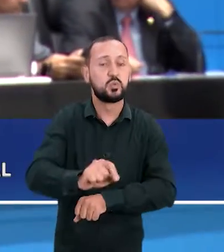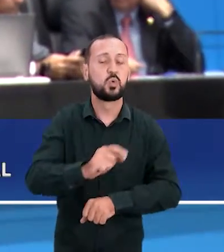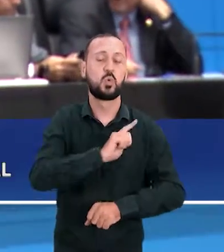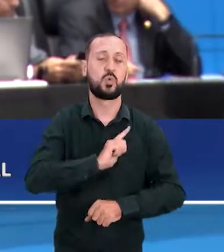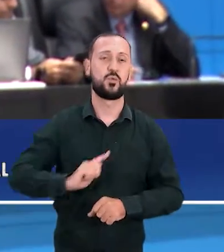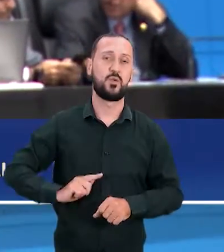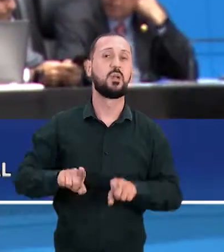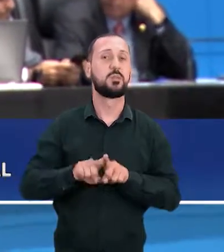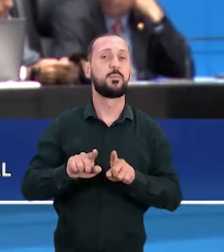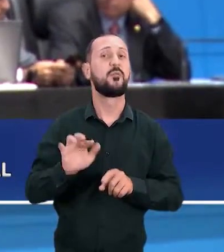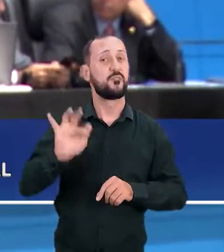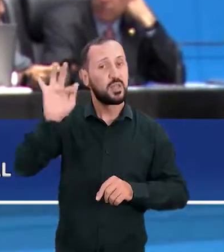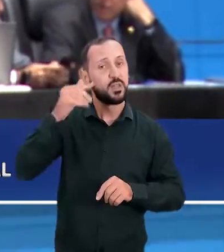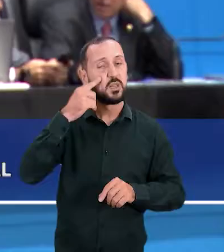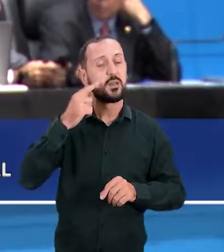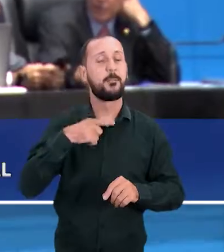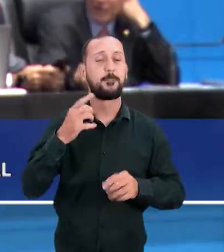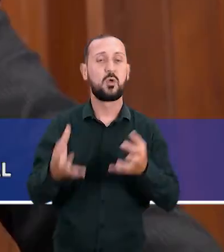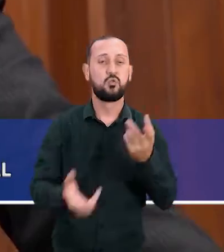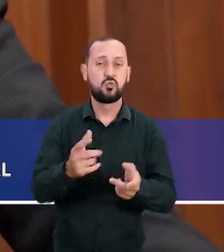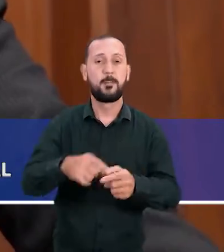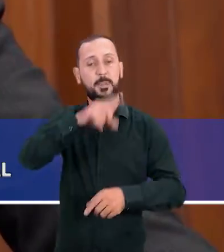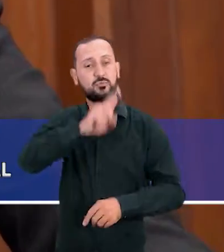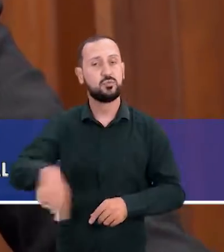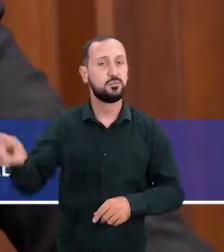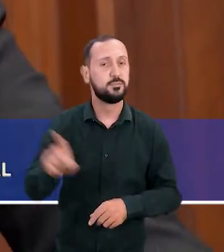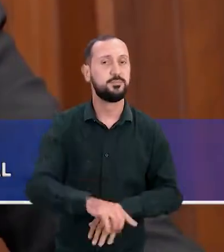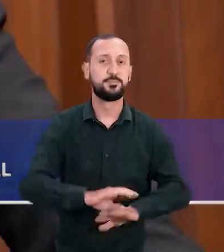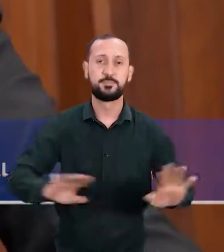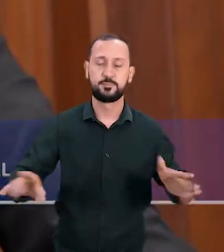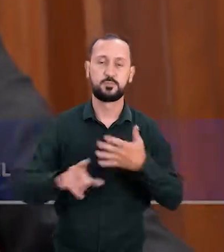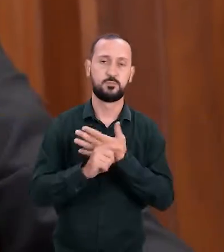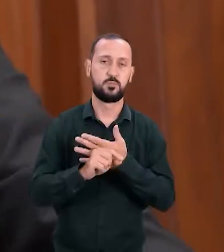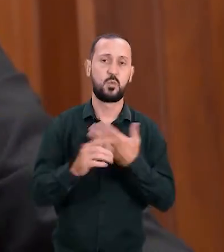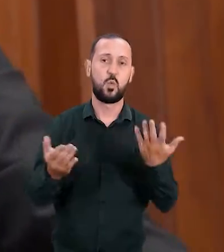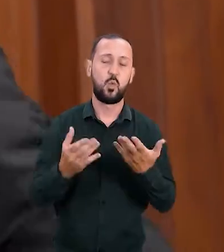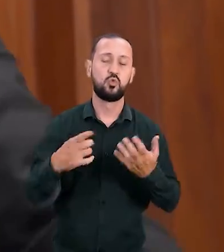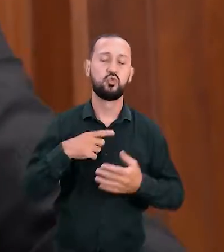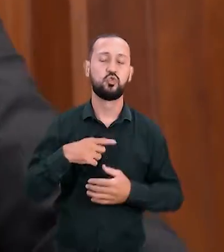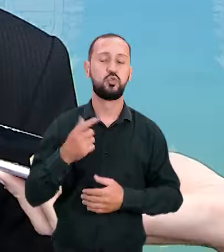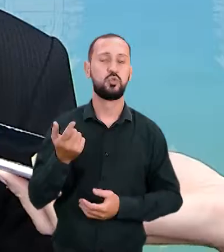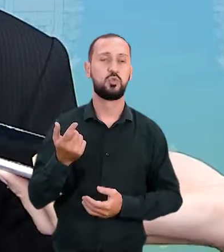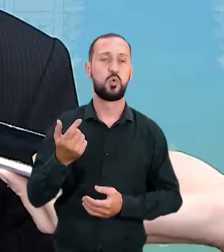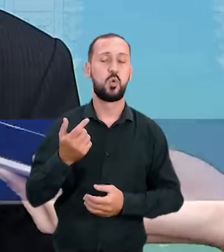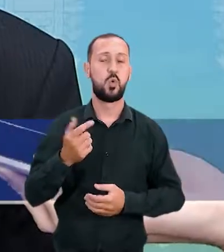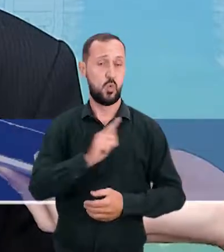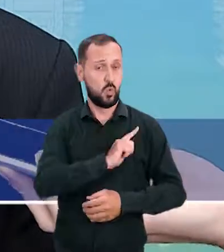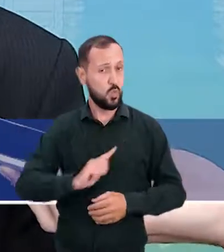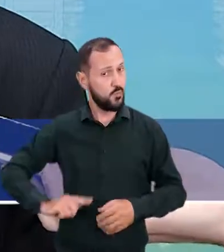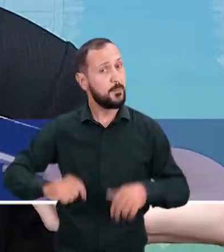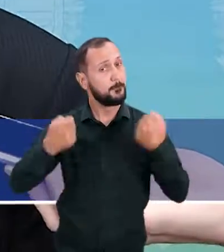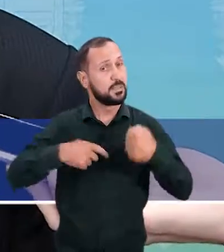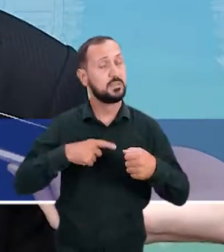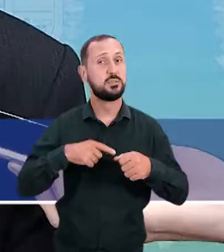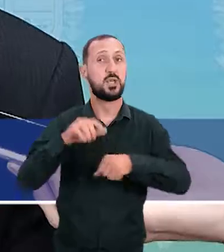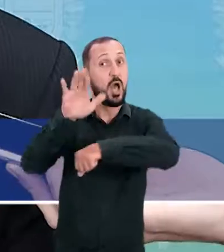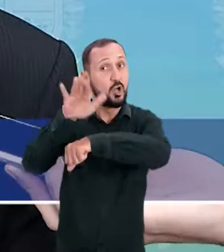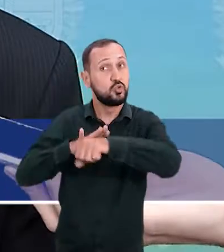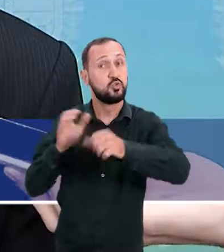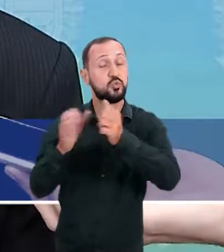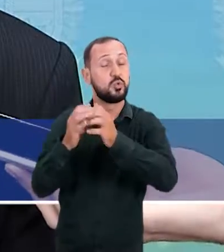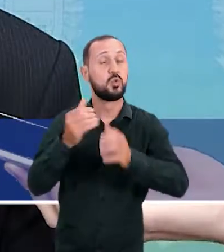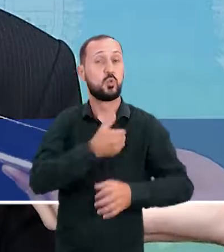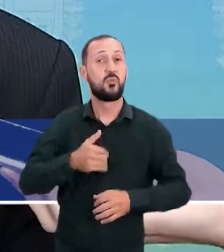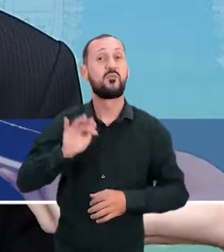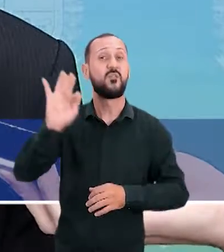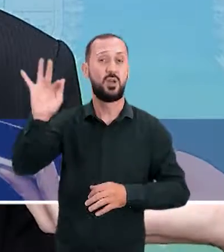mais empenho do governo estadual e federal no combate aos incêndios florestais no Pantanal. Hoje o governo do estado precisa